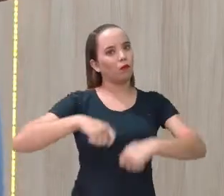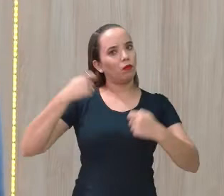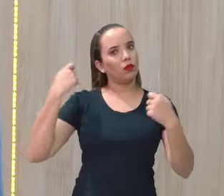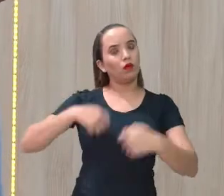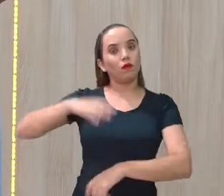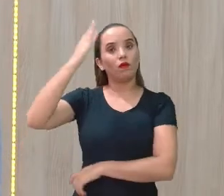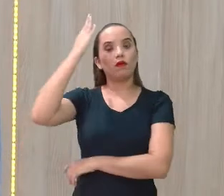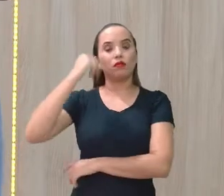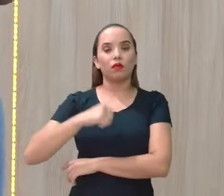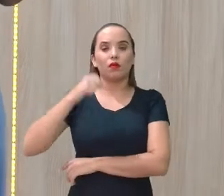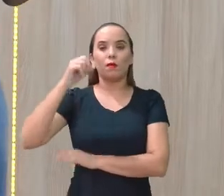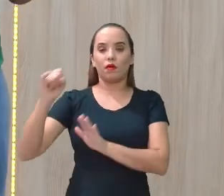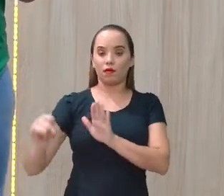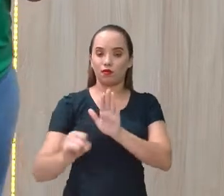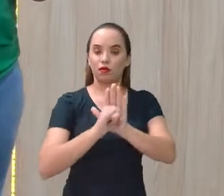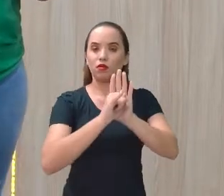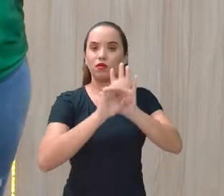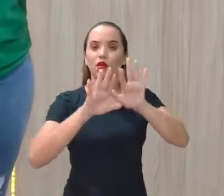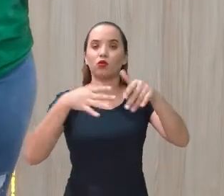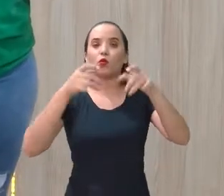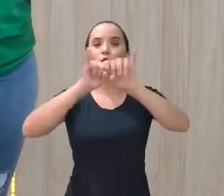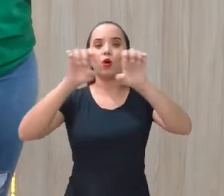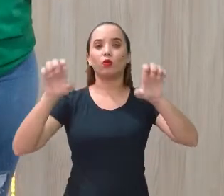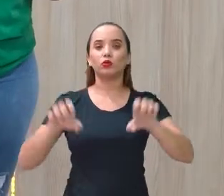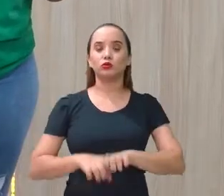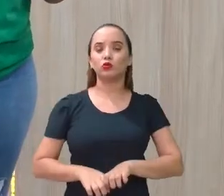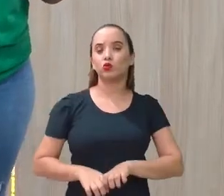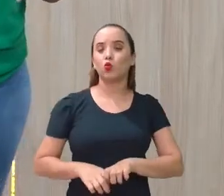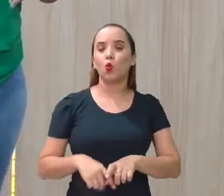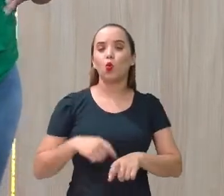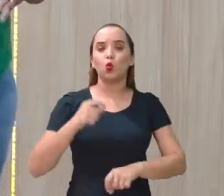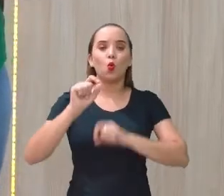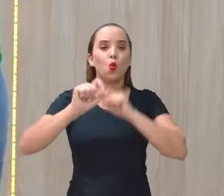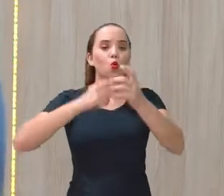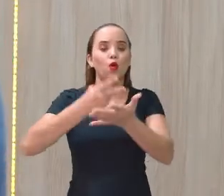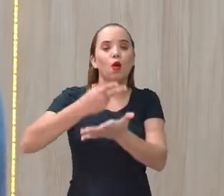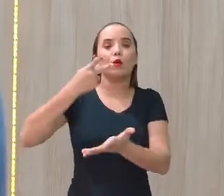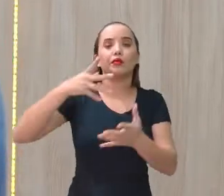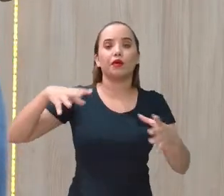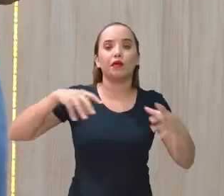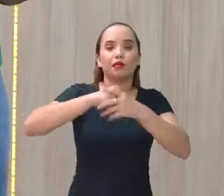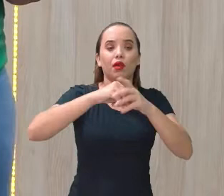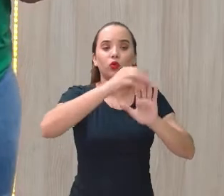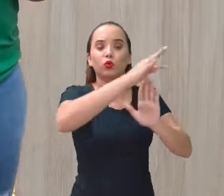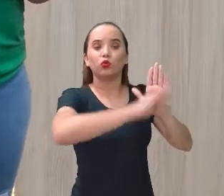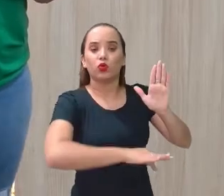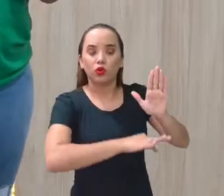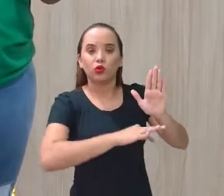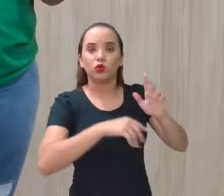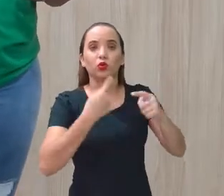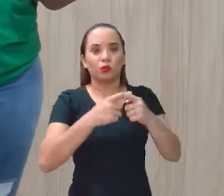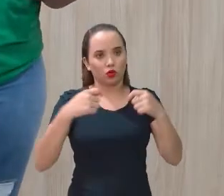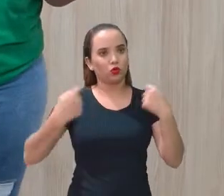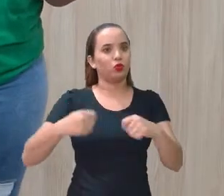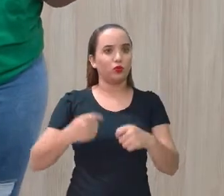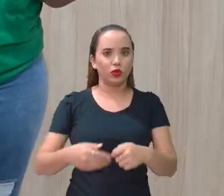da estrutura, o que é que se repete em gêneros textuais como esse, para a gente colocar ele na sua